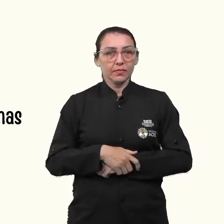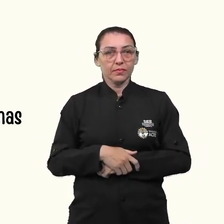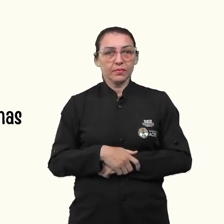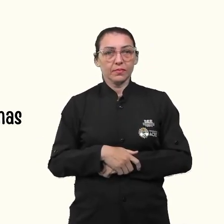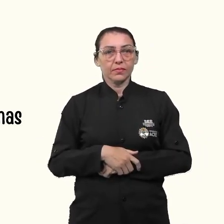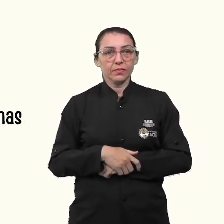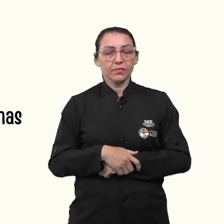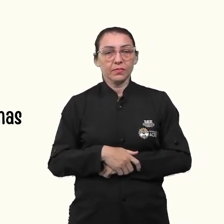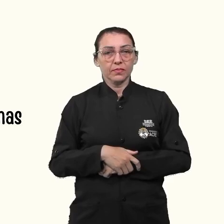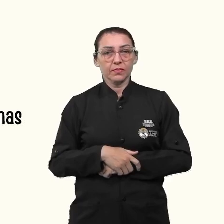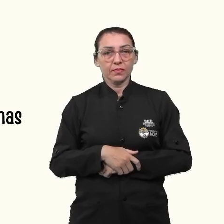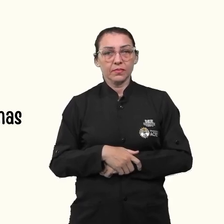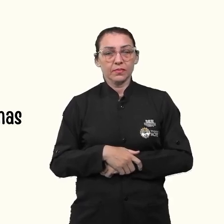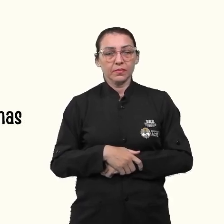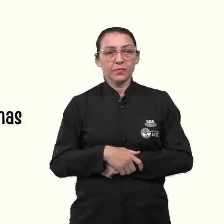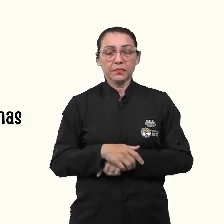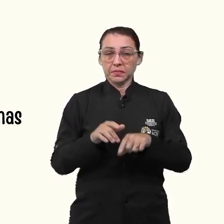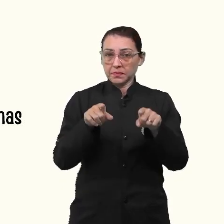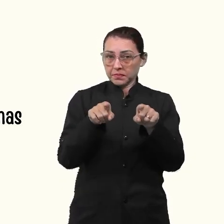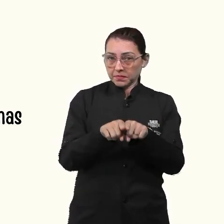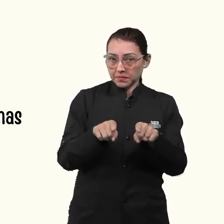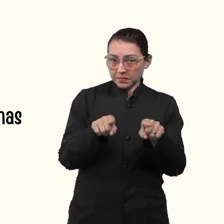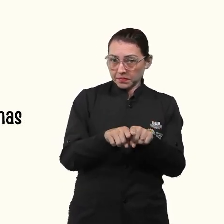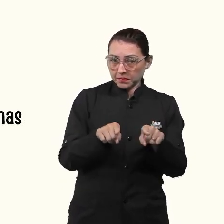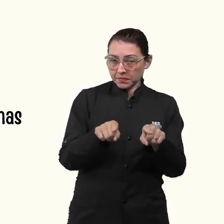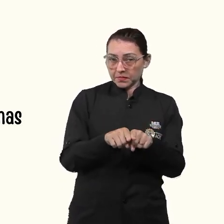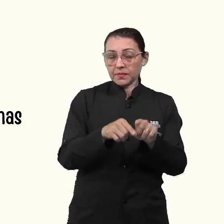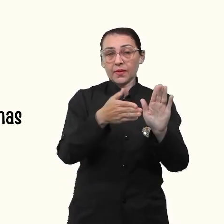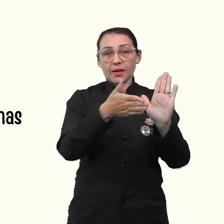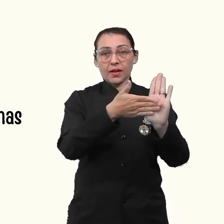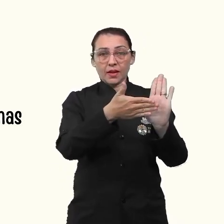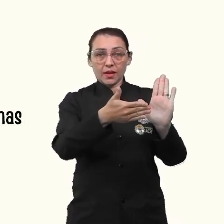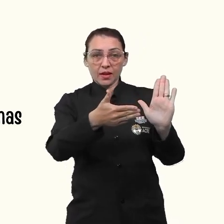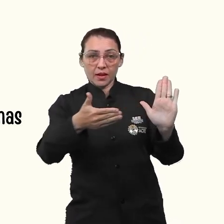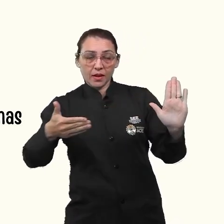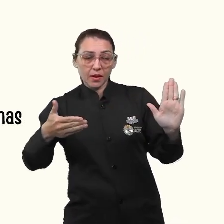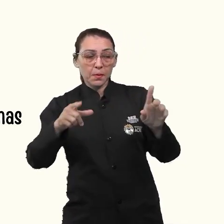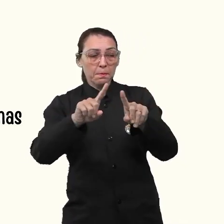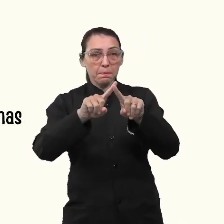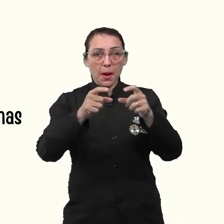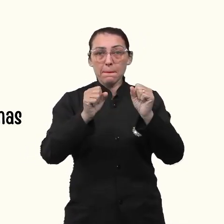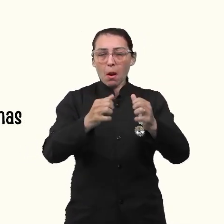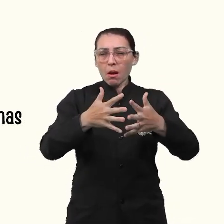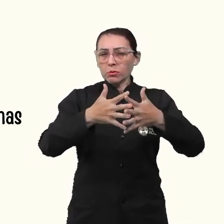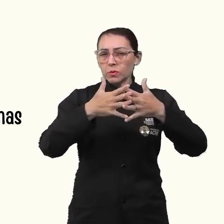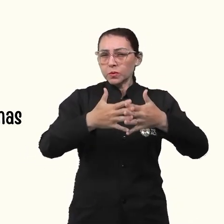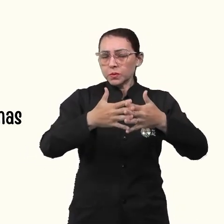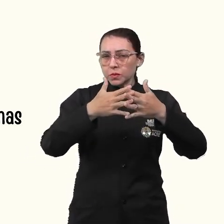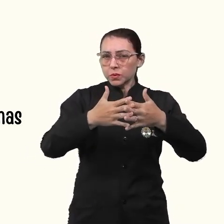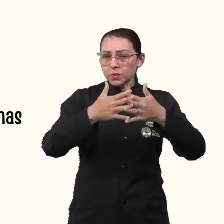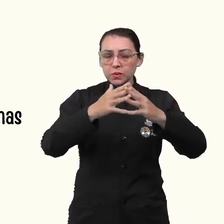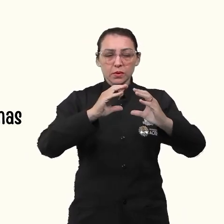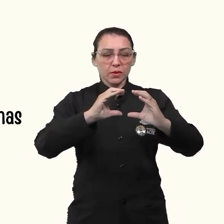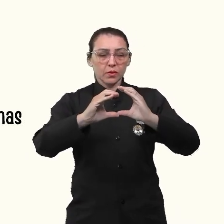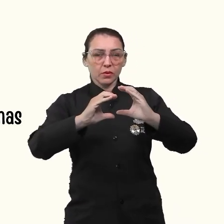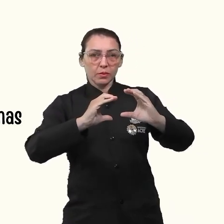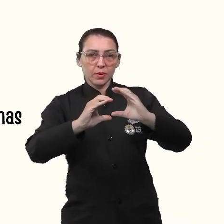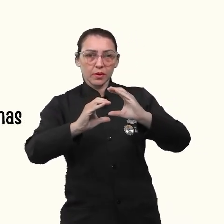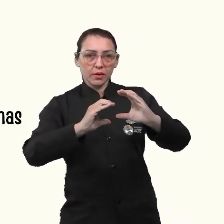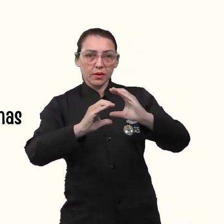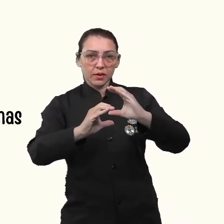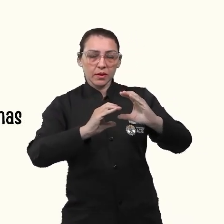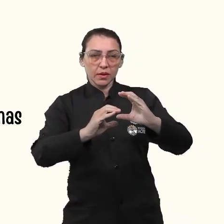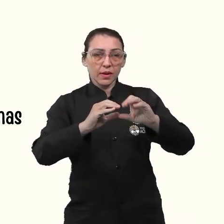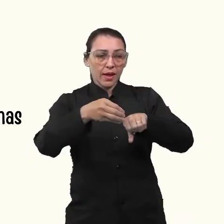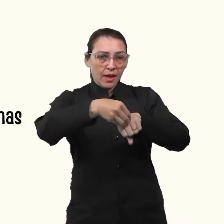Esse recurso é um recurso estilístico, mas também pode gerar confusões na comunicação. E aí